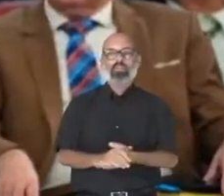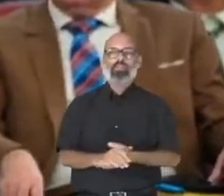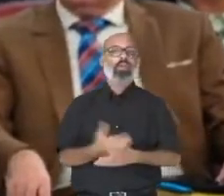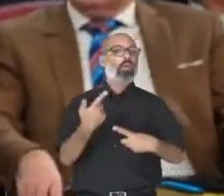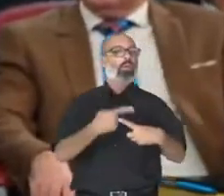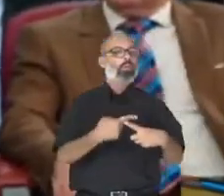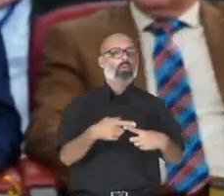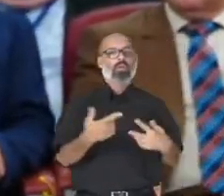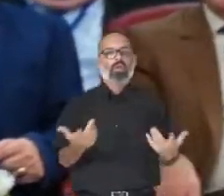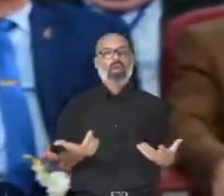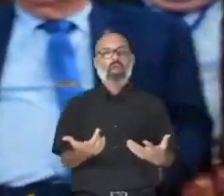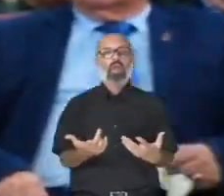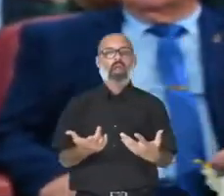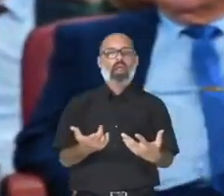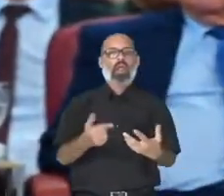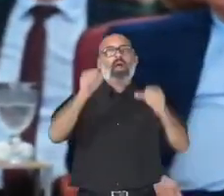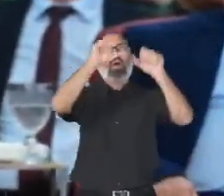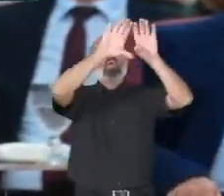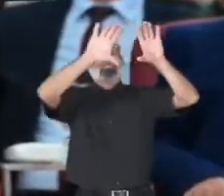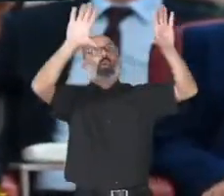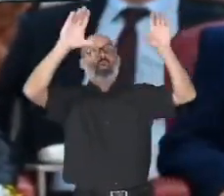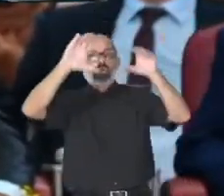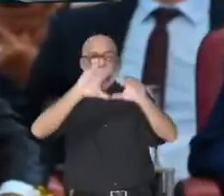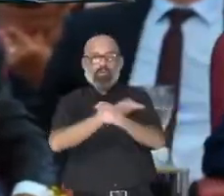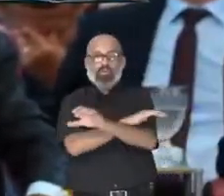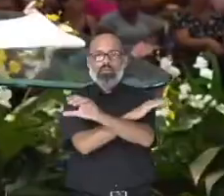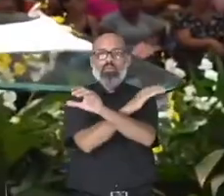Por quê? Porque do alto vocês vão ser